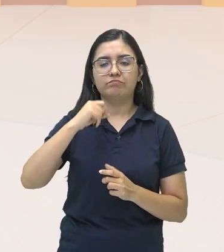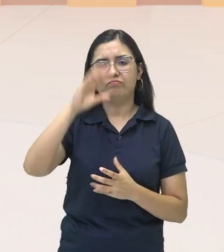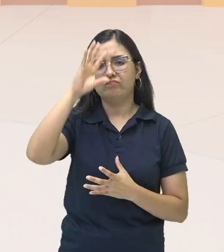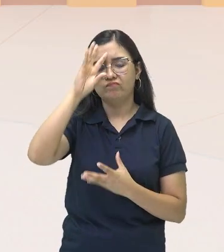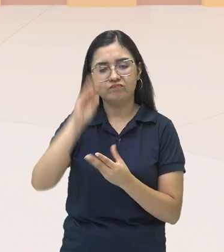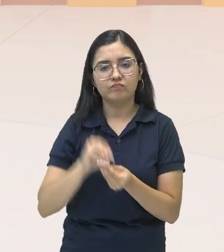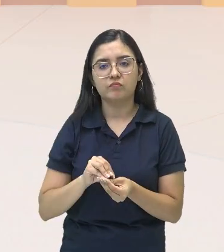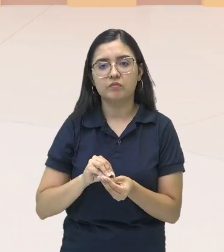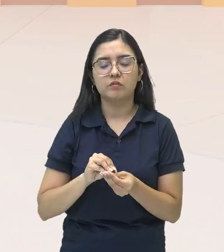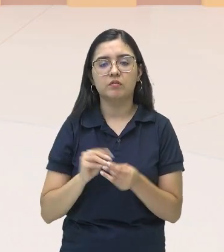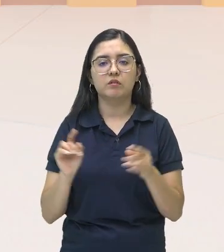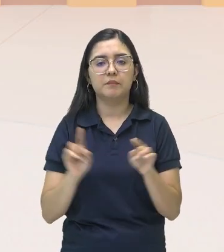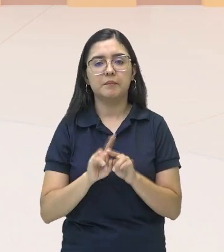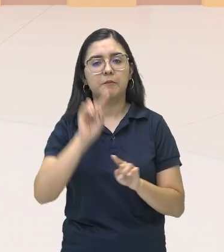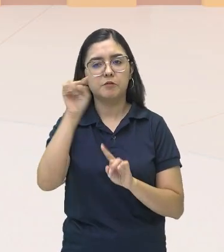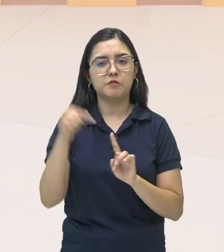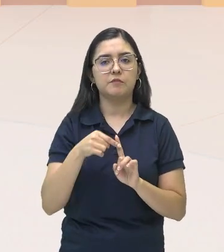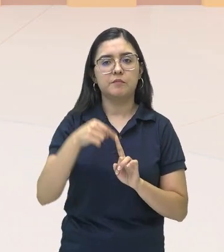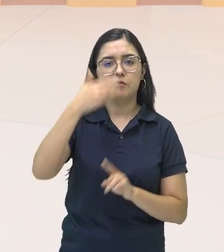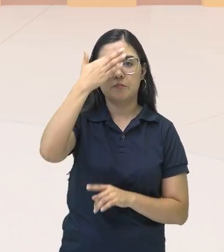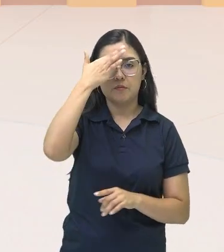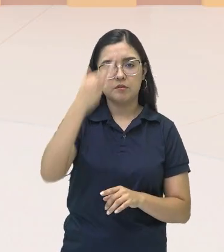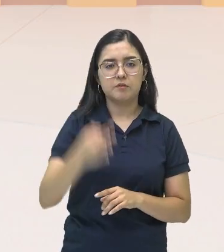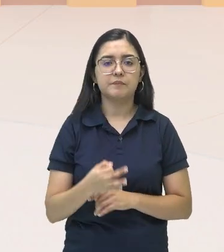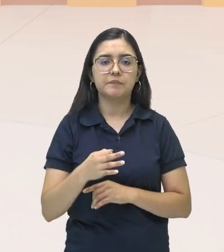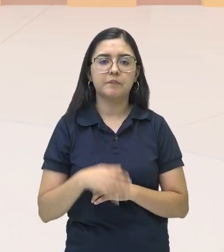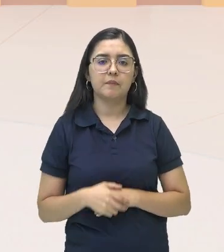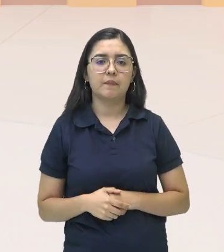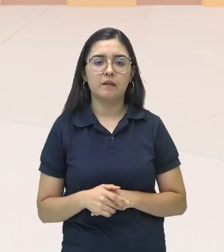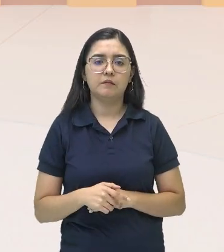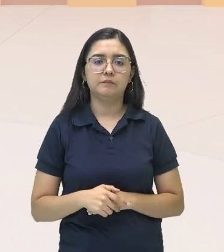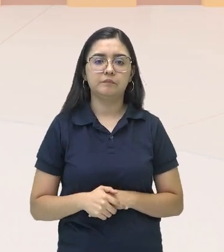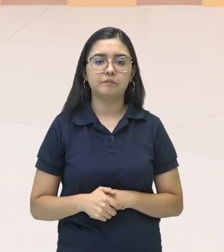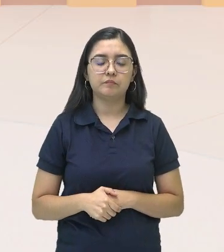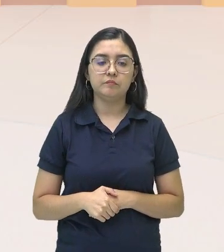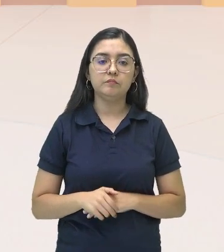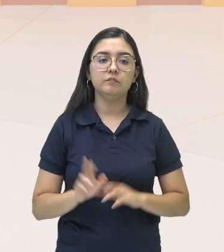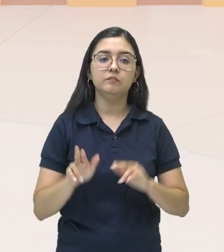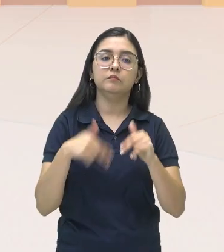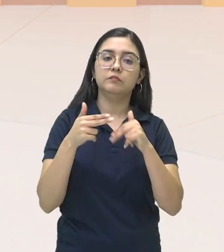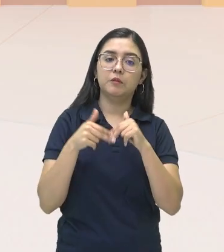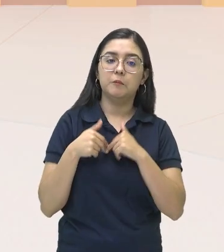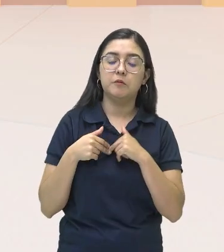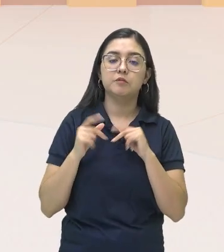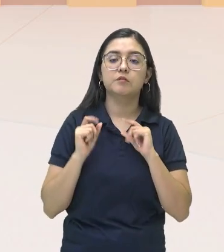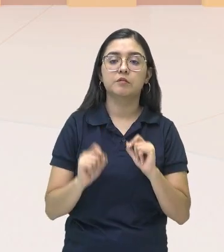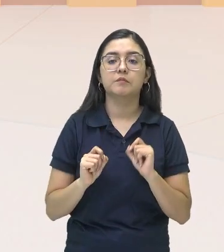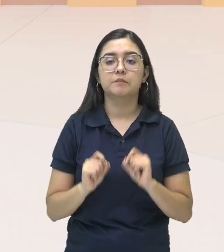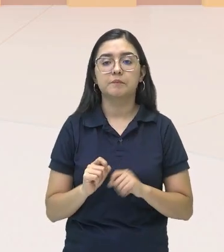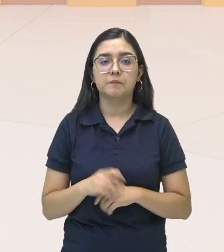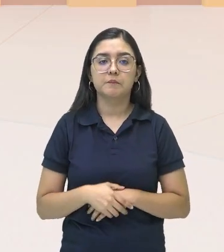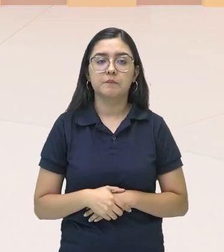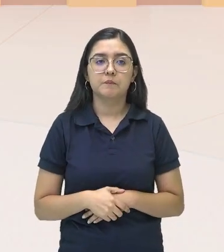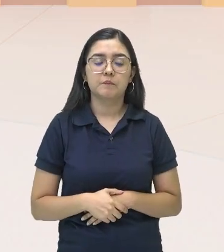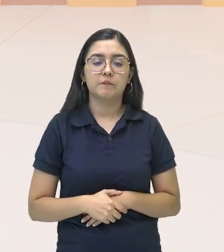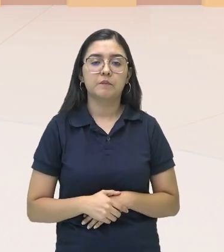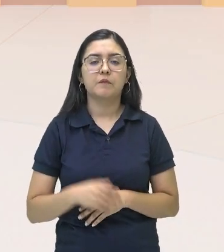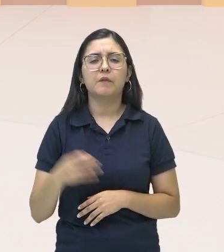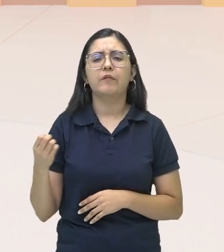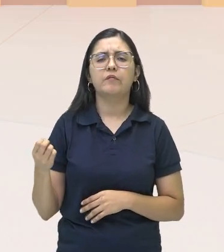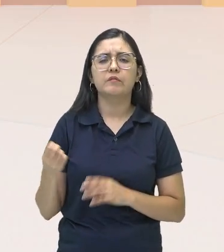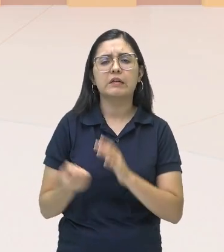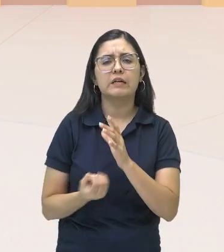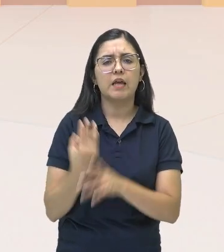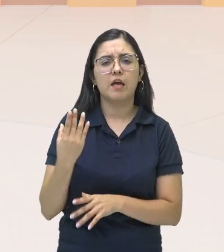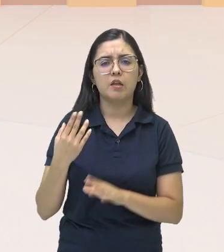compreendida, objetivamente compreendida, é algo abstrato. Então, por isso, muitas vezes, o que a gente faz? Vamos criar normas, vamos